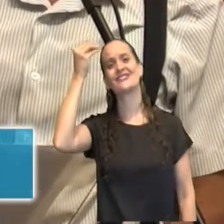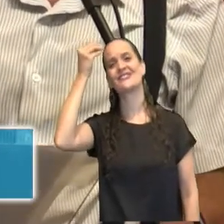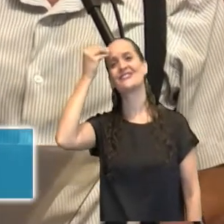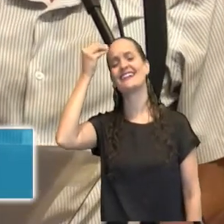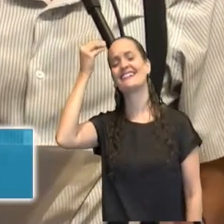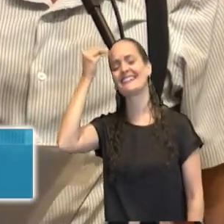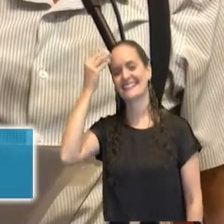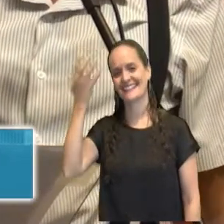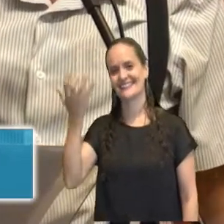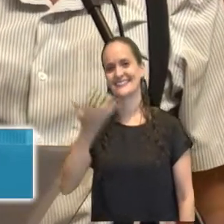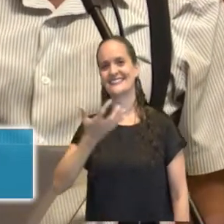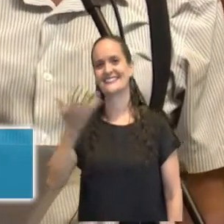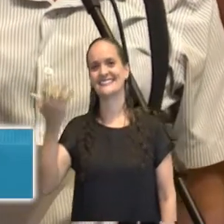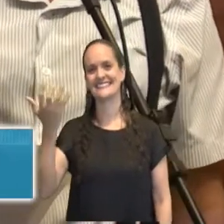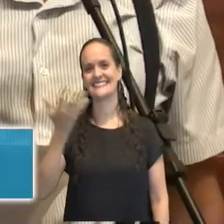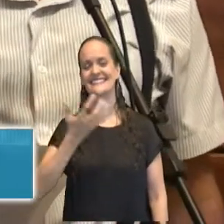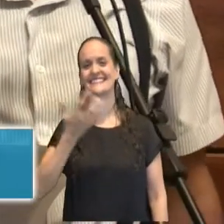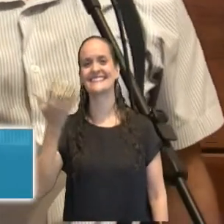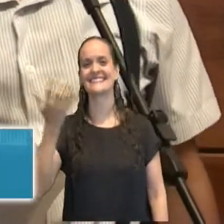entendimento, quero